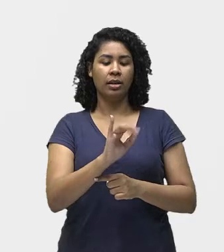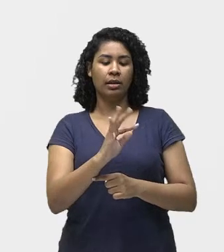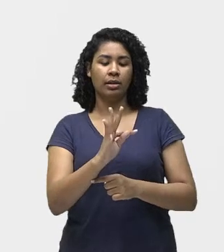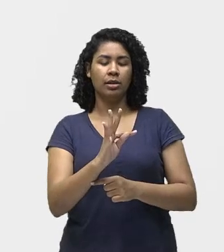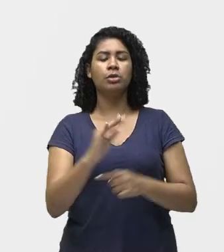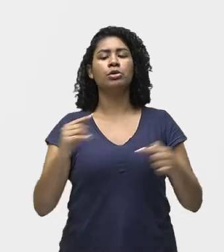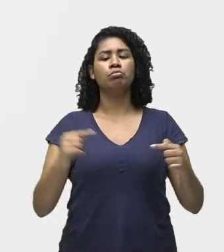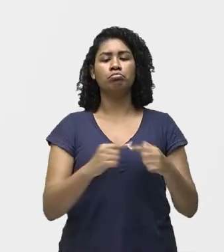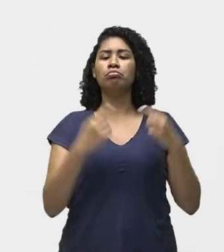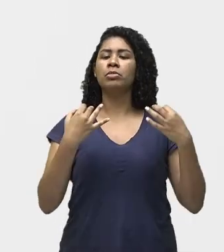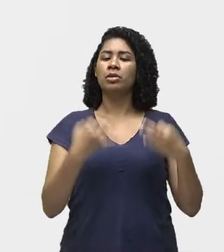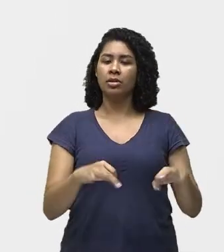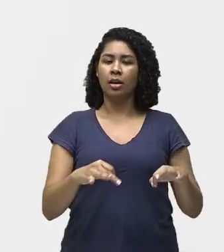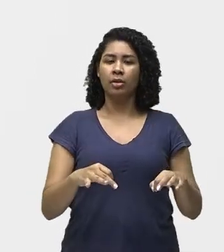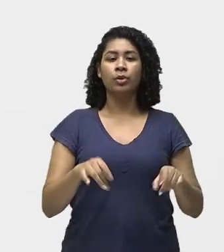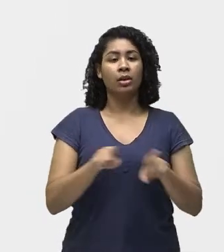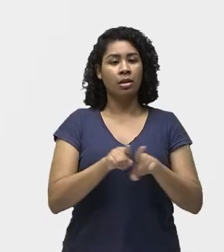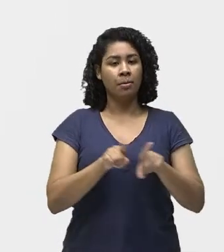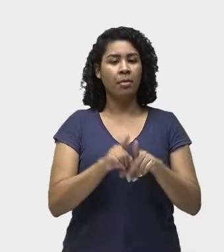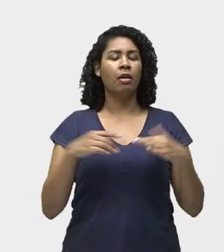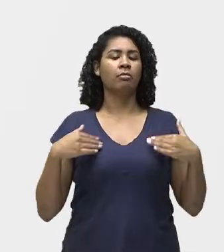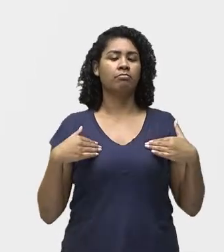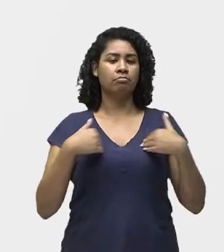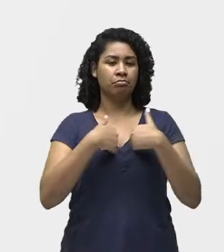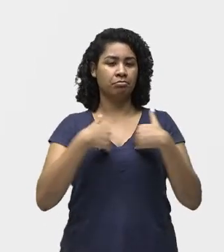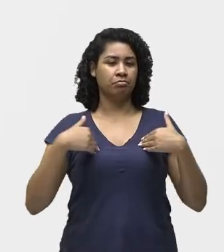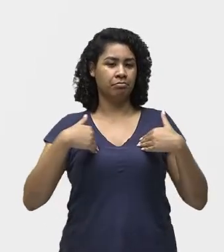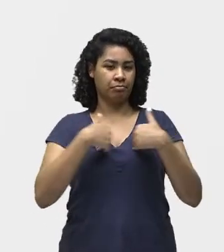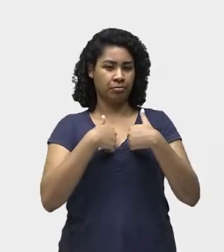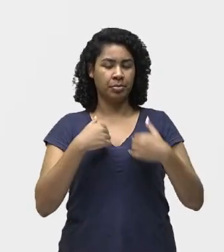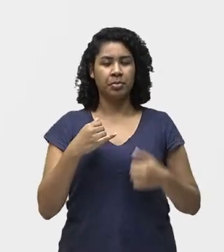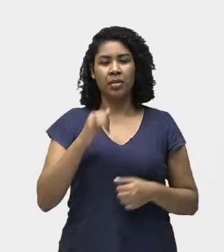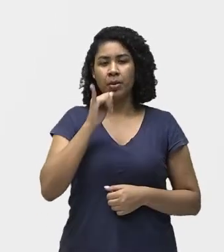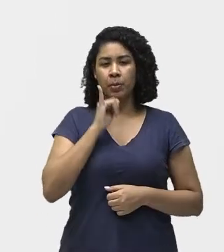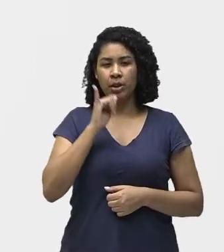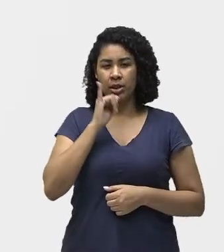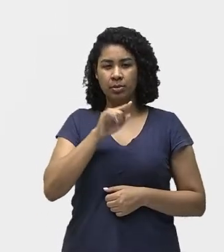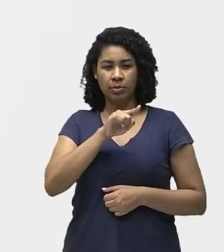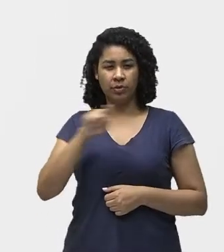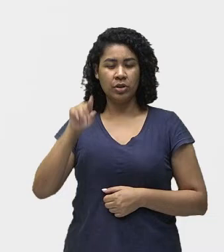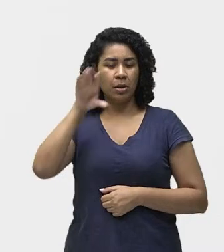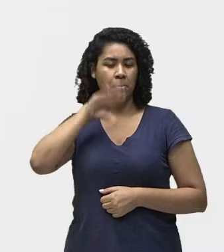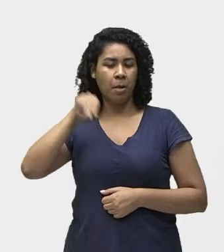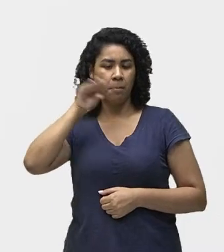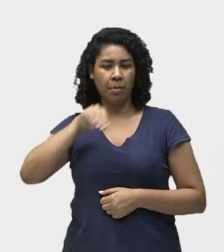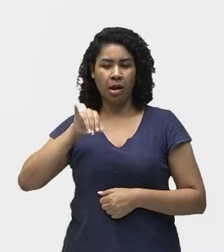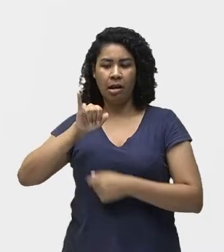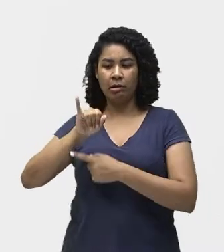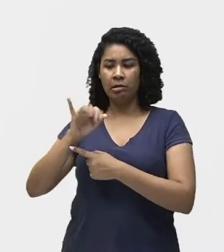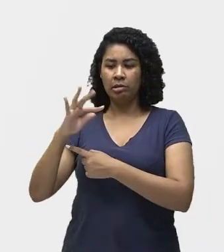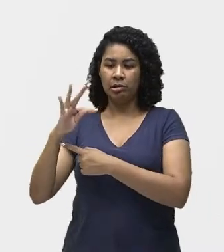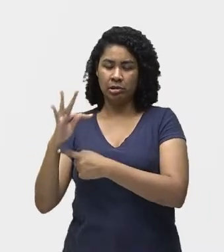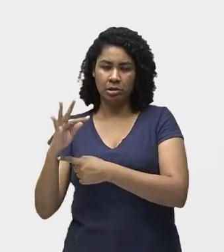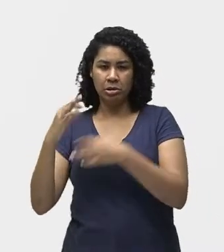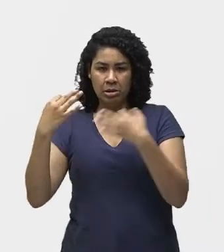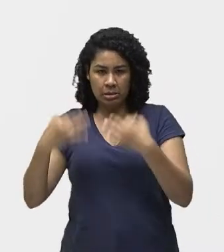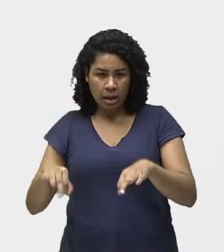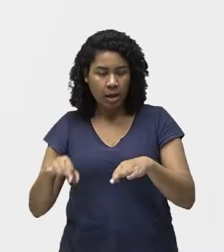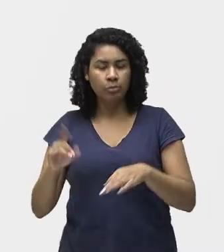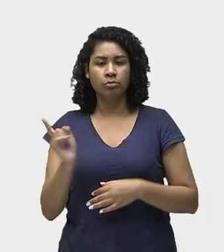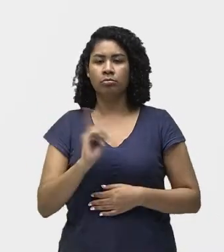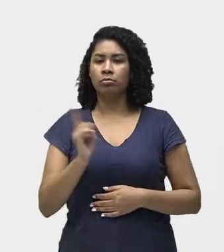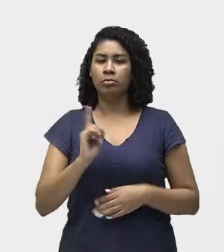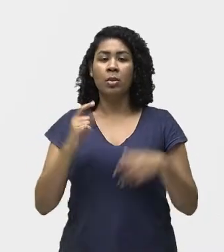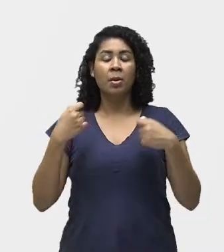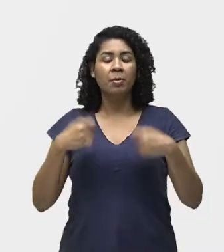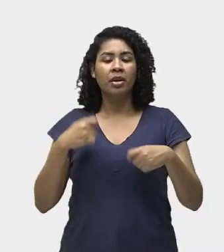Isso vale também para os animais. Uma dica aqui de pronúncia, você não fala it, tá? Você fala it, porque se você for falar